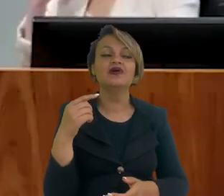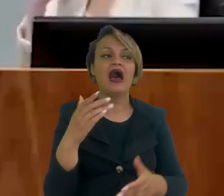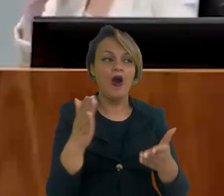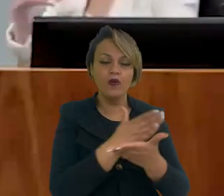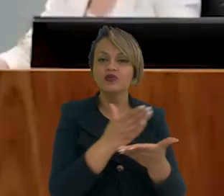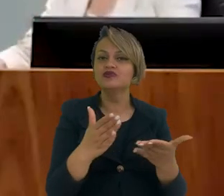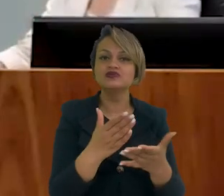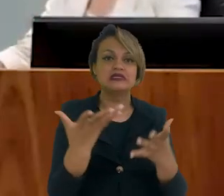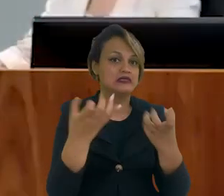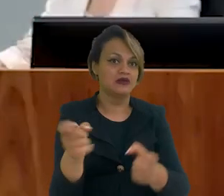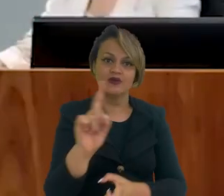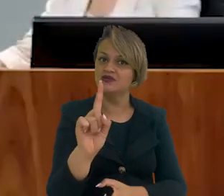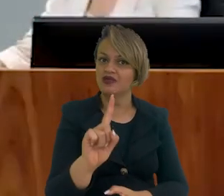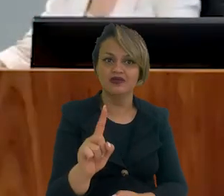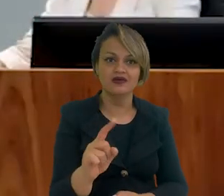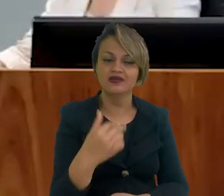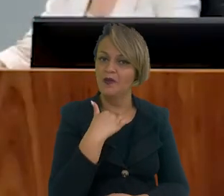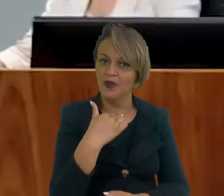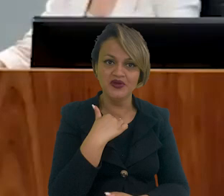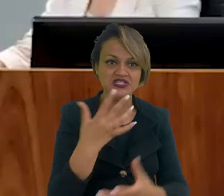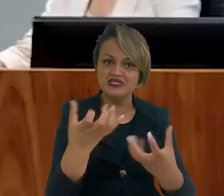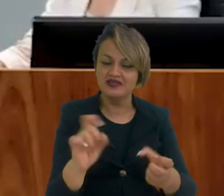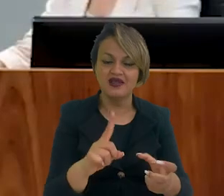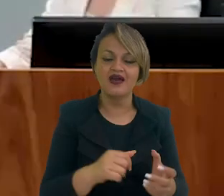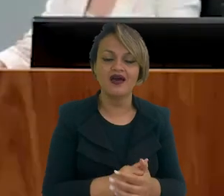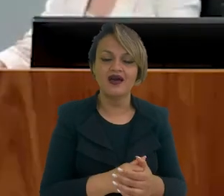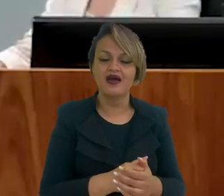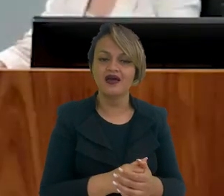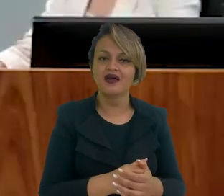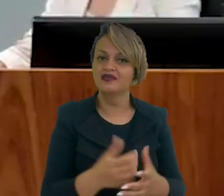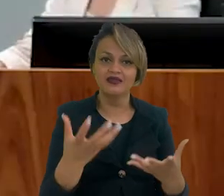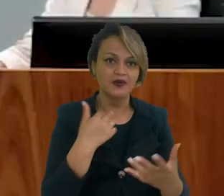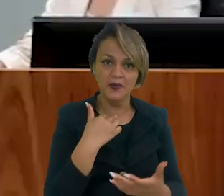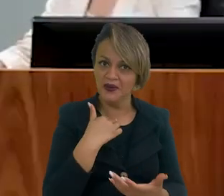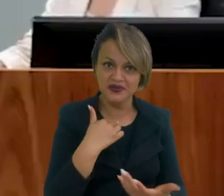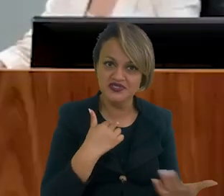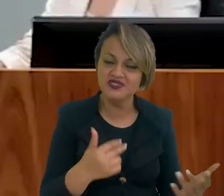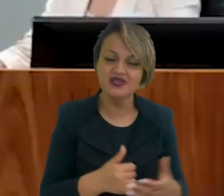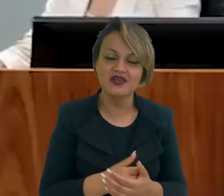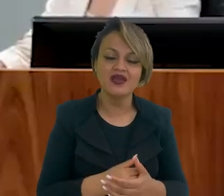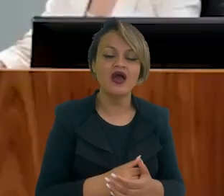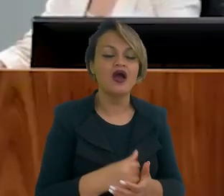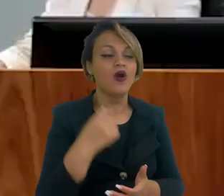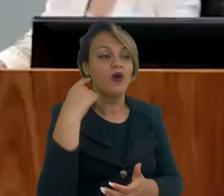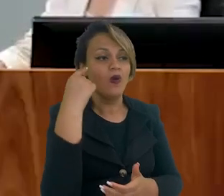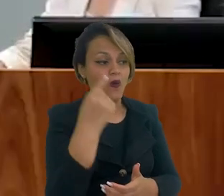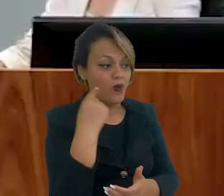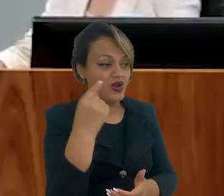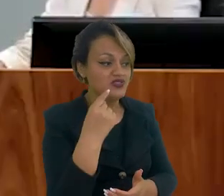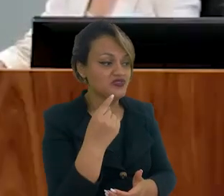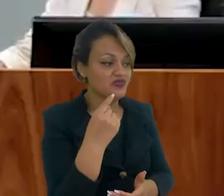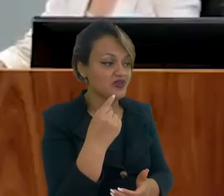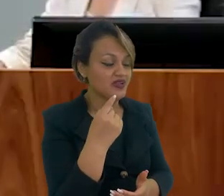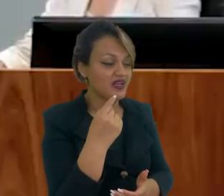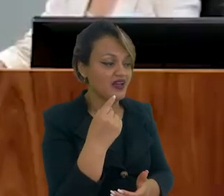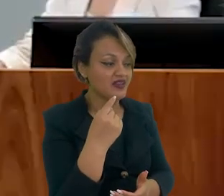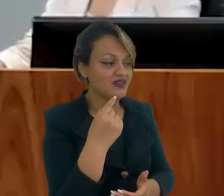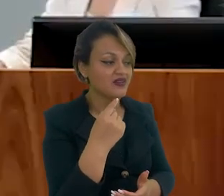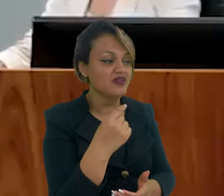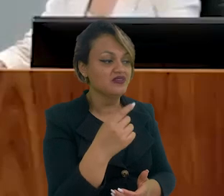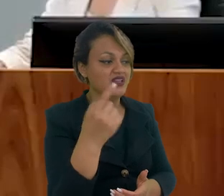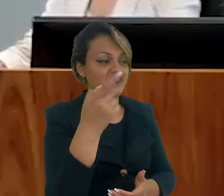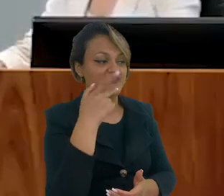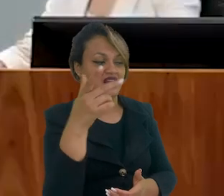advogado também tem uma função de impedir demandas quando a gente Às vezes a gente fala muitas vezes